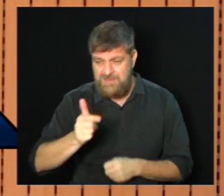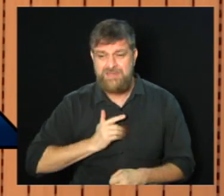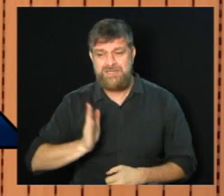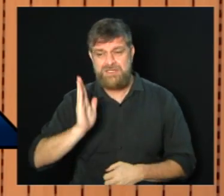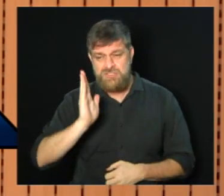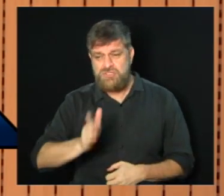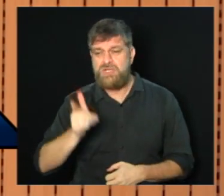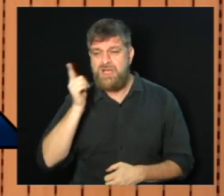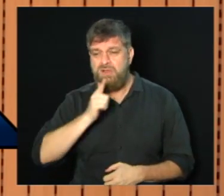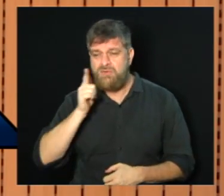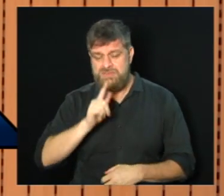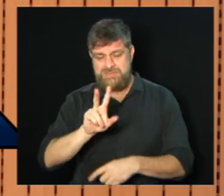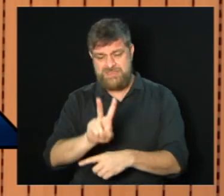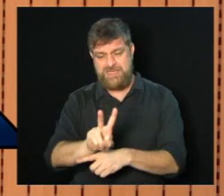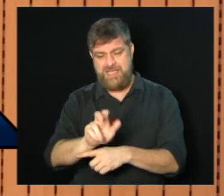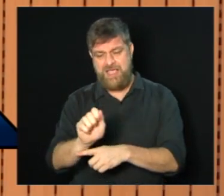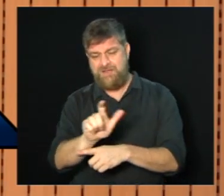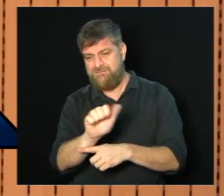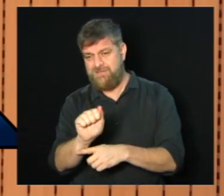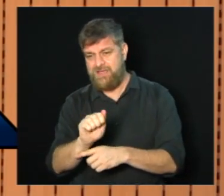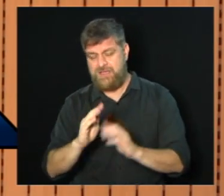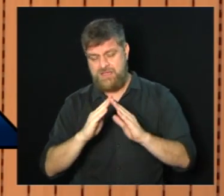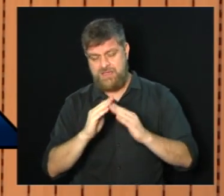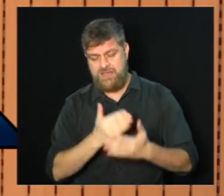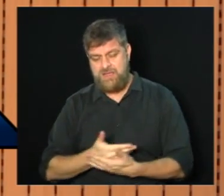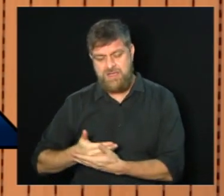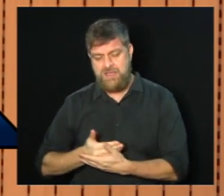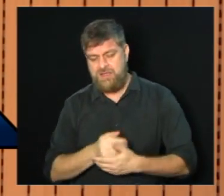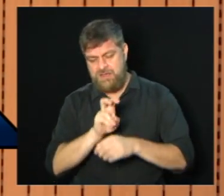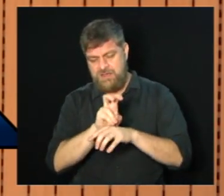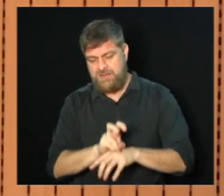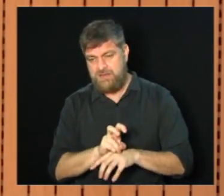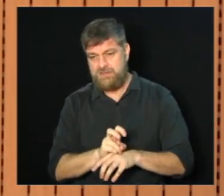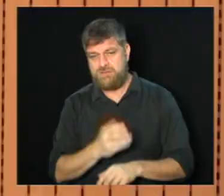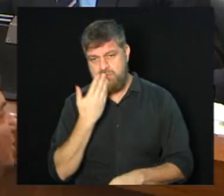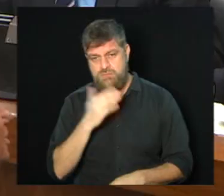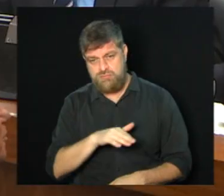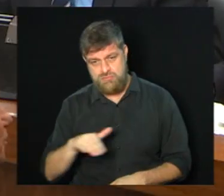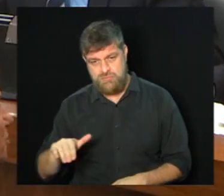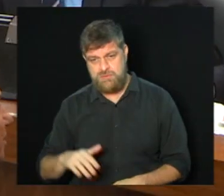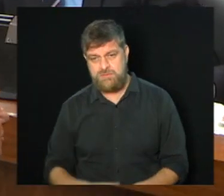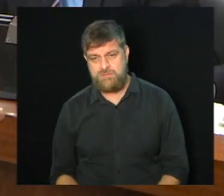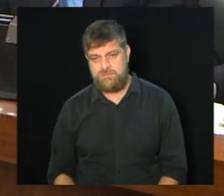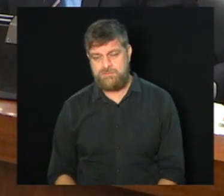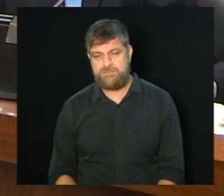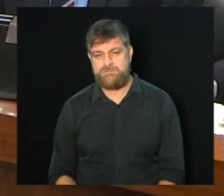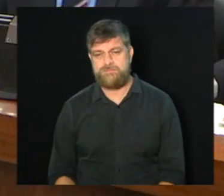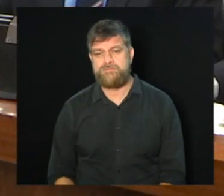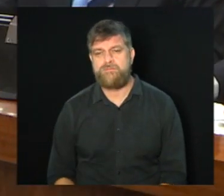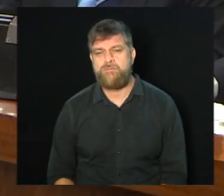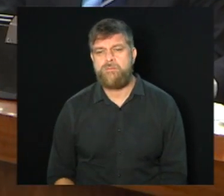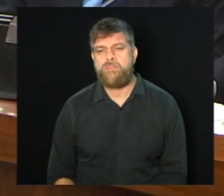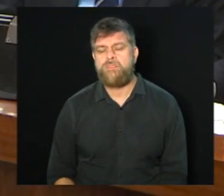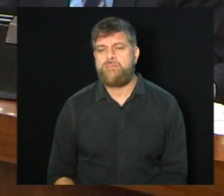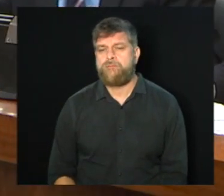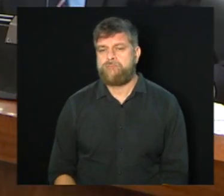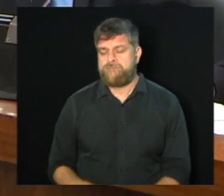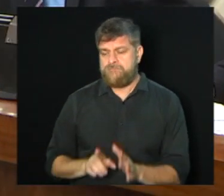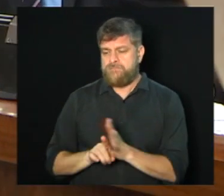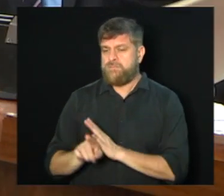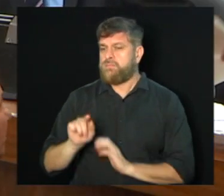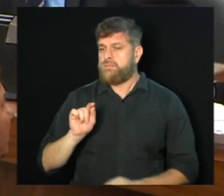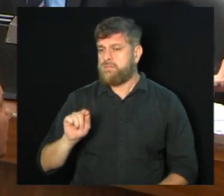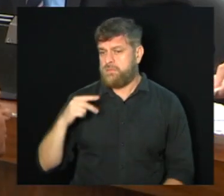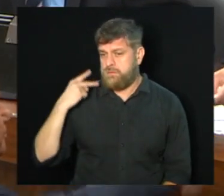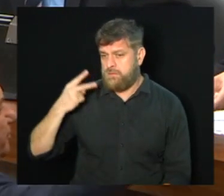essas vagas. Presidente, obrigado. Bom dia a todos. Obrigado, vereador Rodrigo da Farmatic. Vereador professor Alberto,